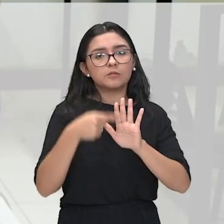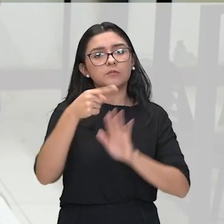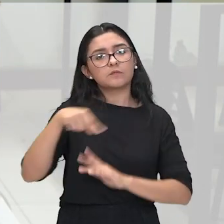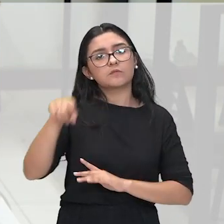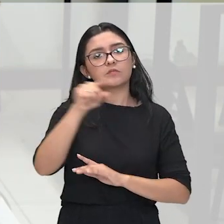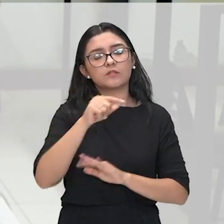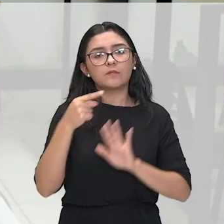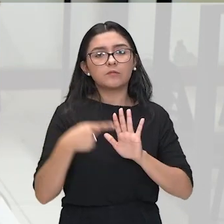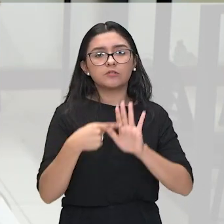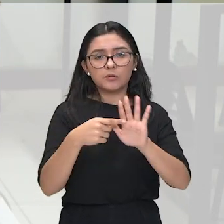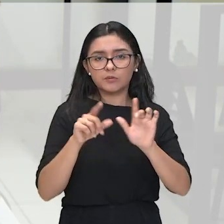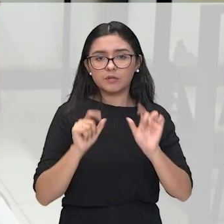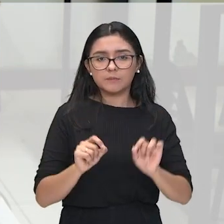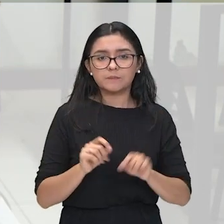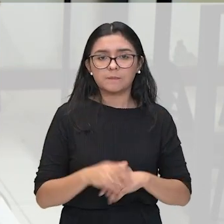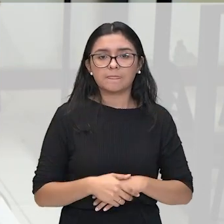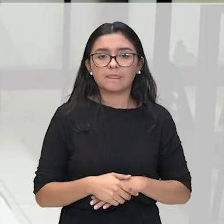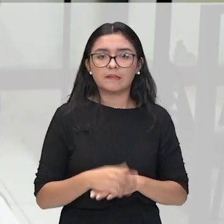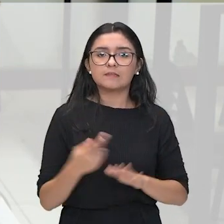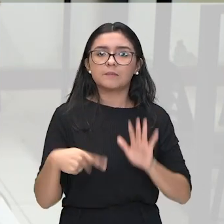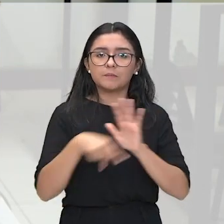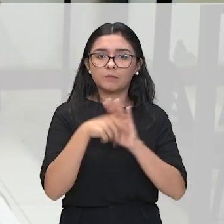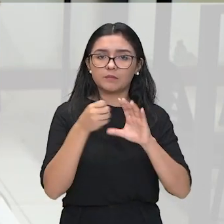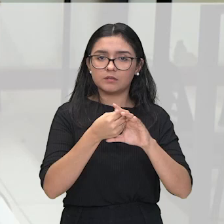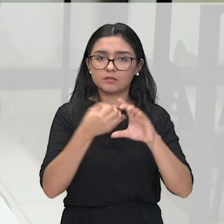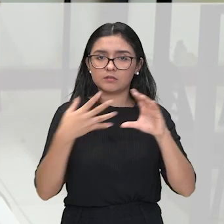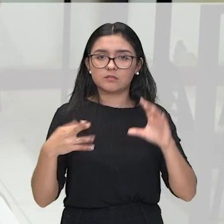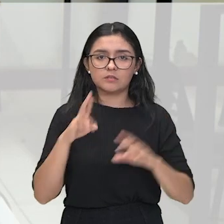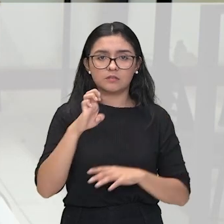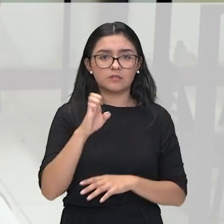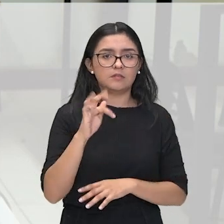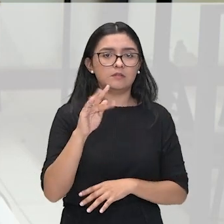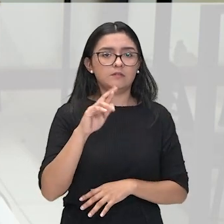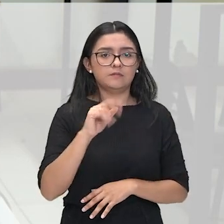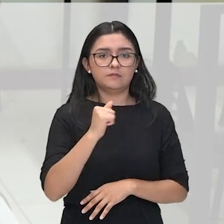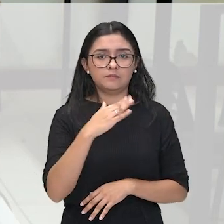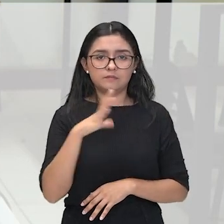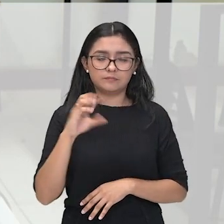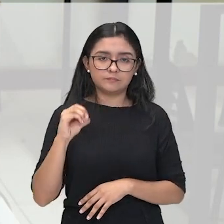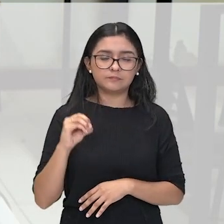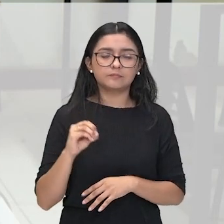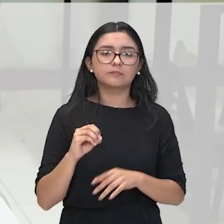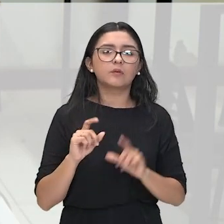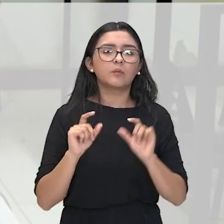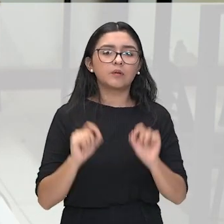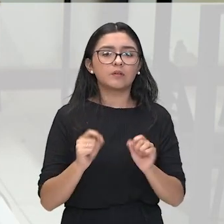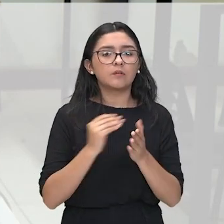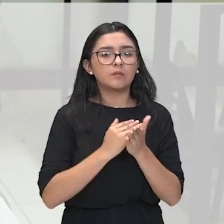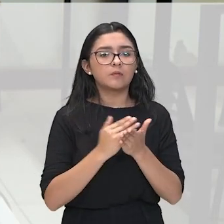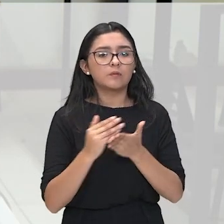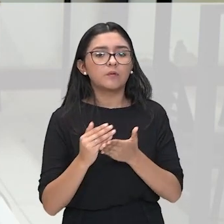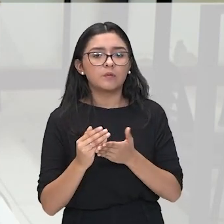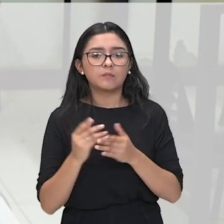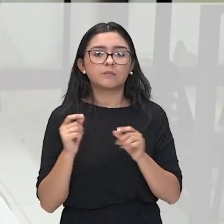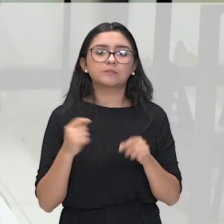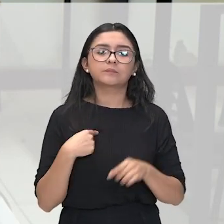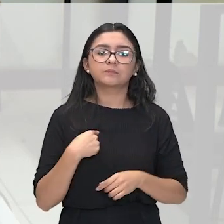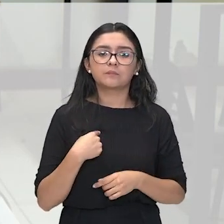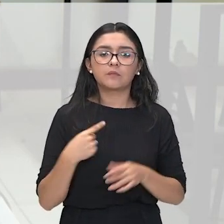vamos mostrar o fenômeno da refração da luz. Nós vamos começar pegando um feixe de